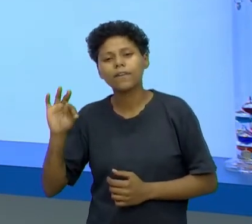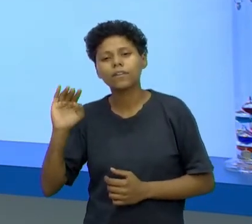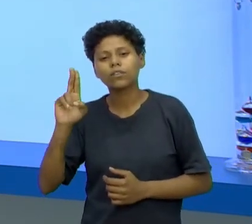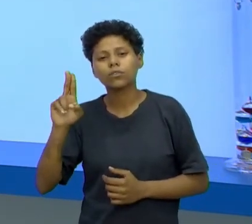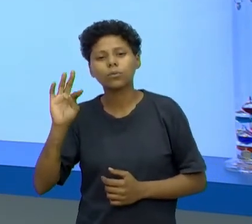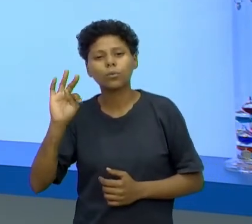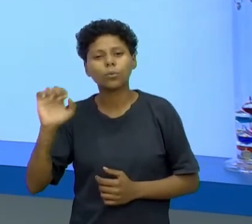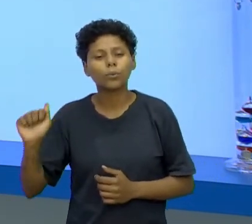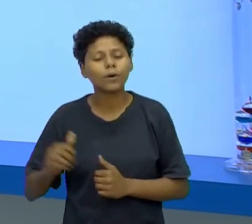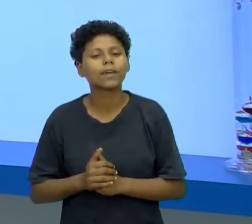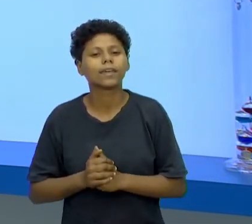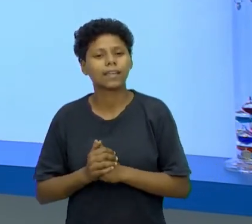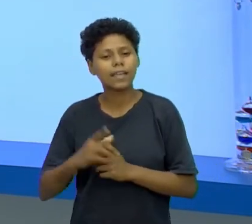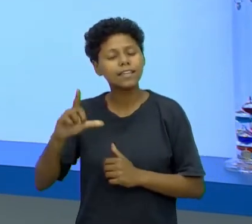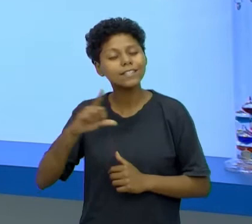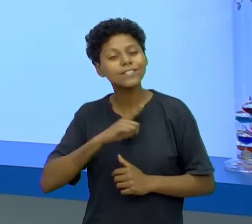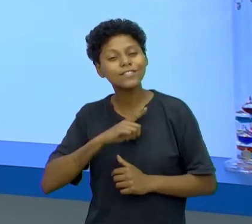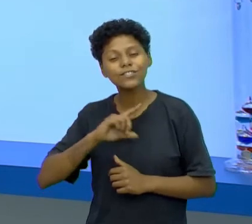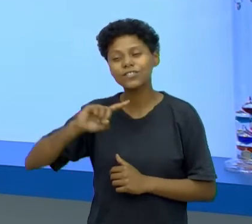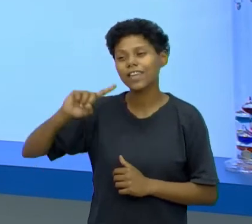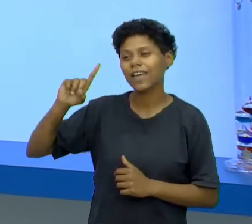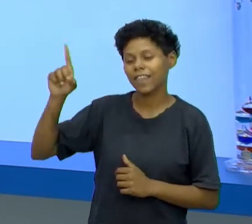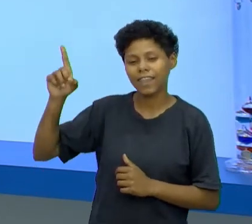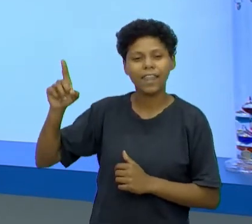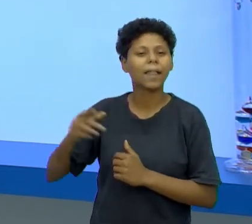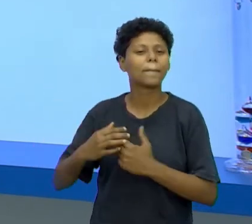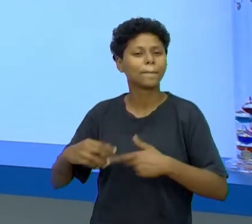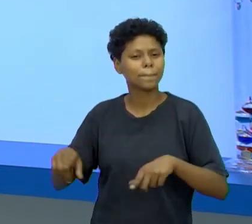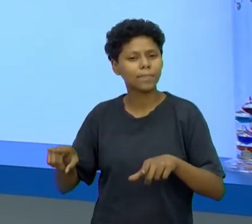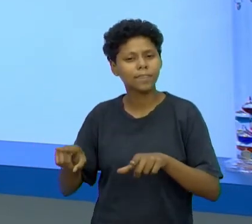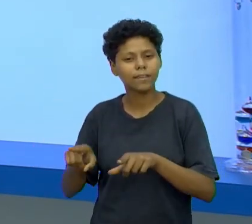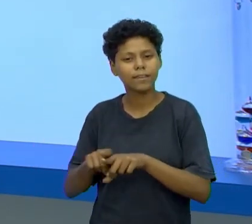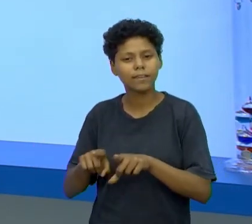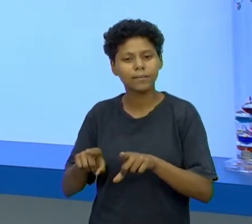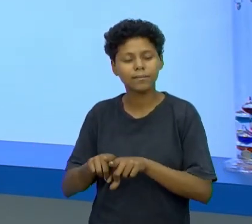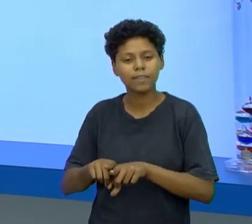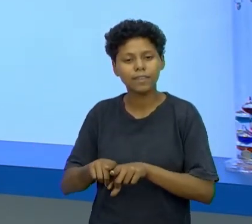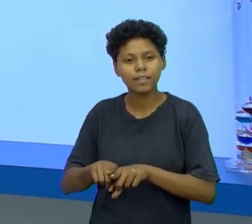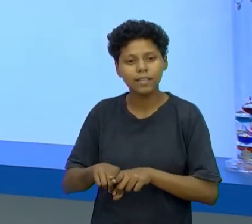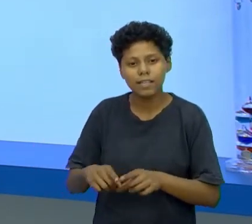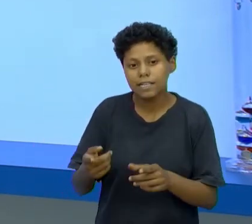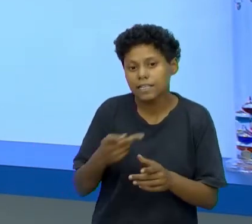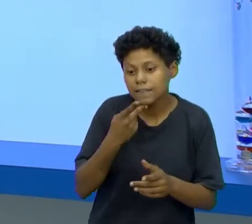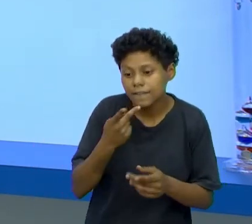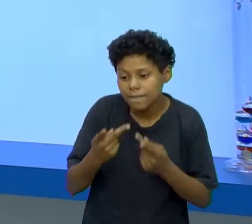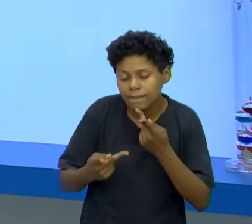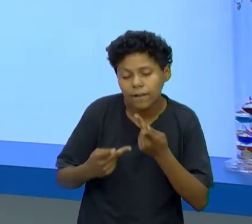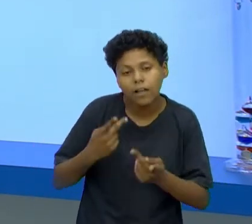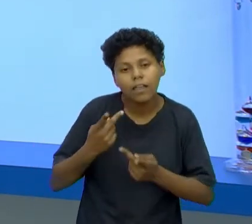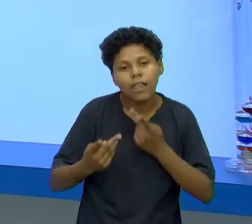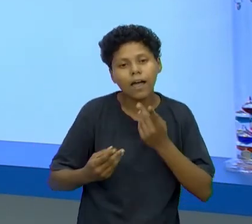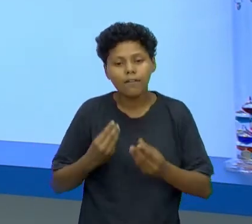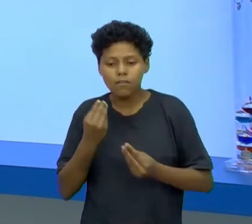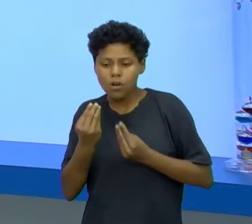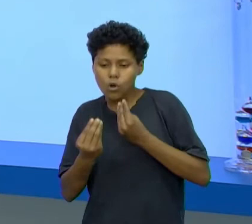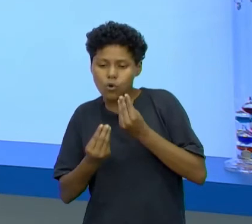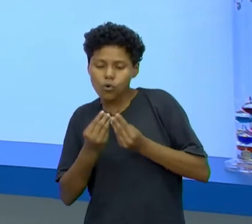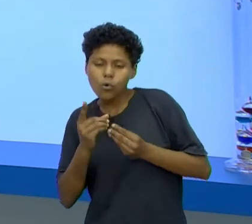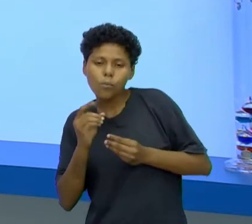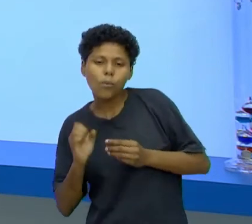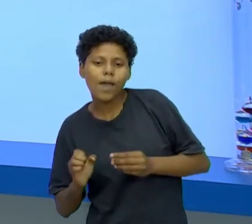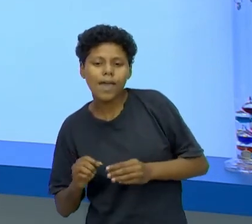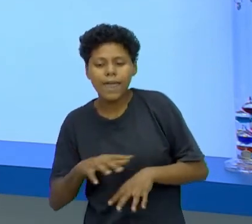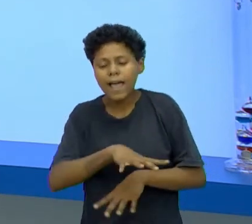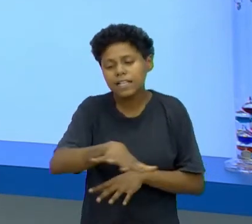ele tinha ali na corte de Kublai Khan que descrever as cidades que eram do domínio ali do